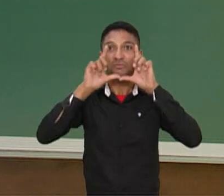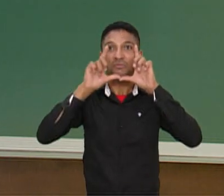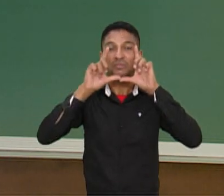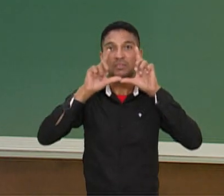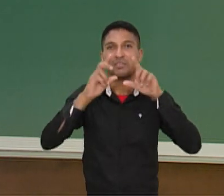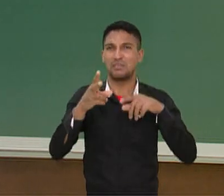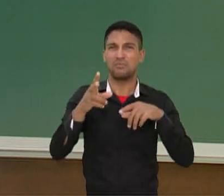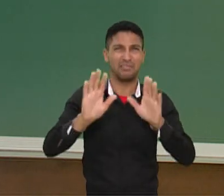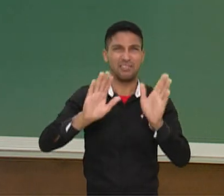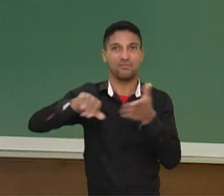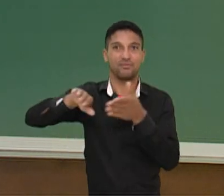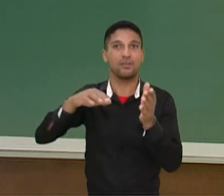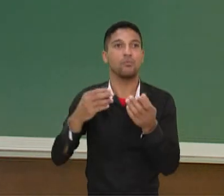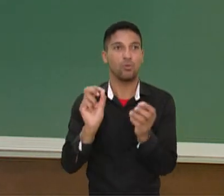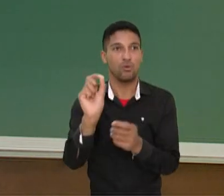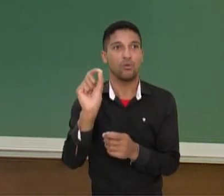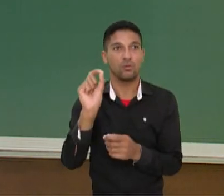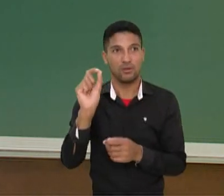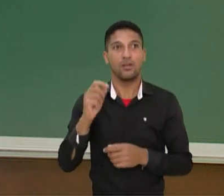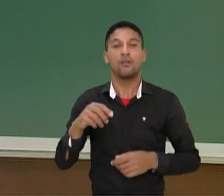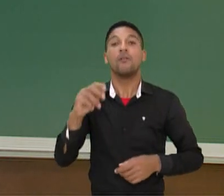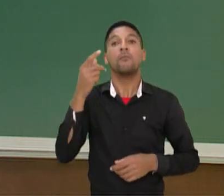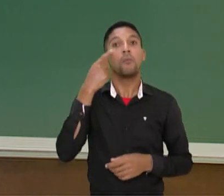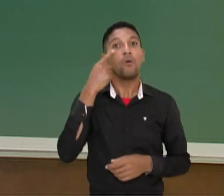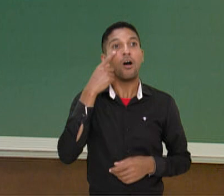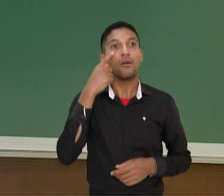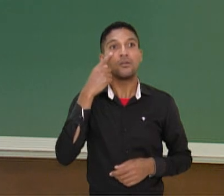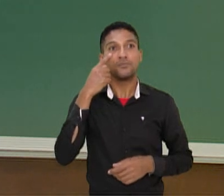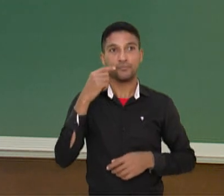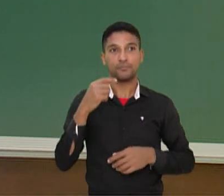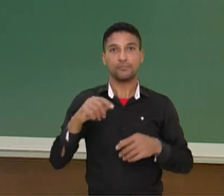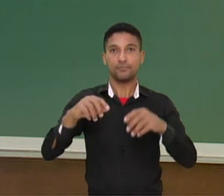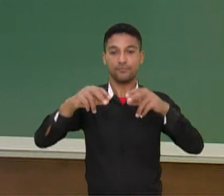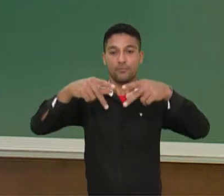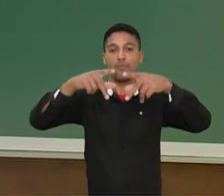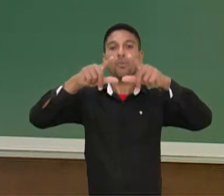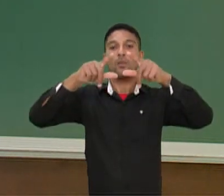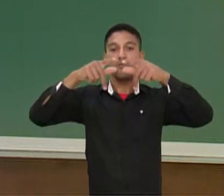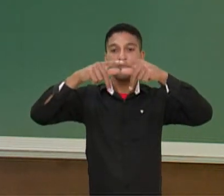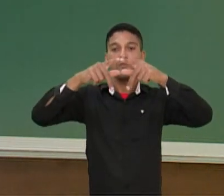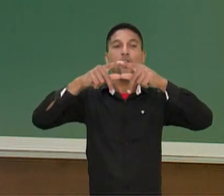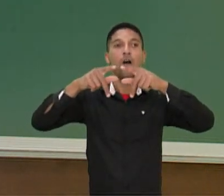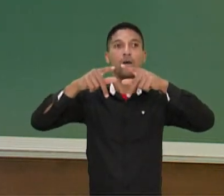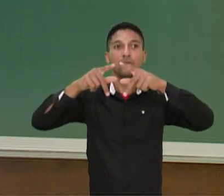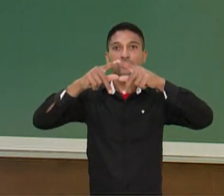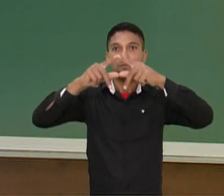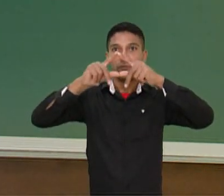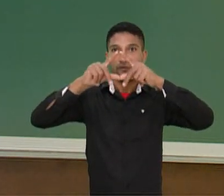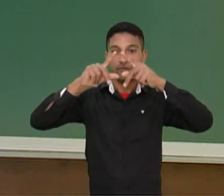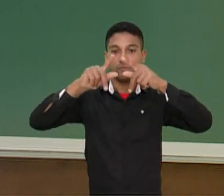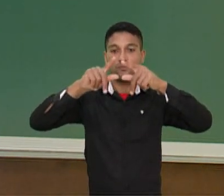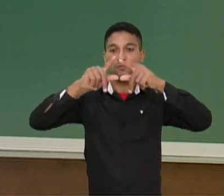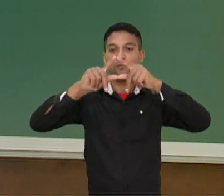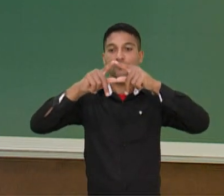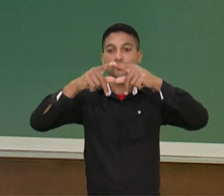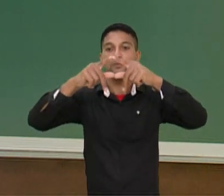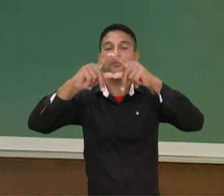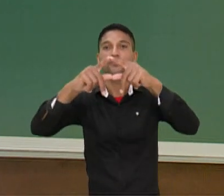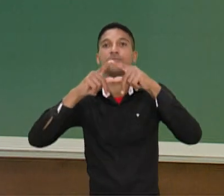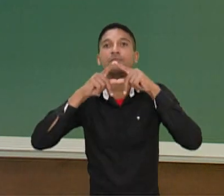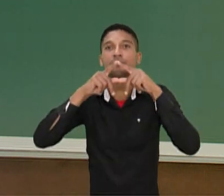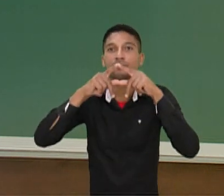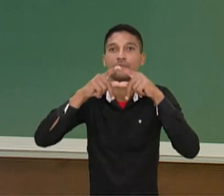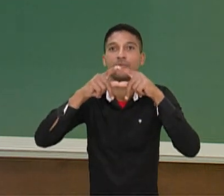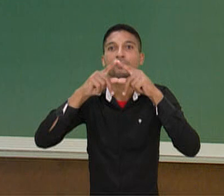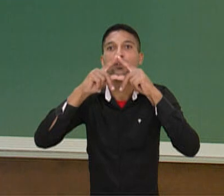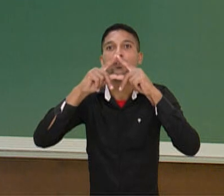lados, é o pentágono. Então, peguei esse como exemplo, tá bom? Então, ó, esse polígono, ele é convexo, certo? Ele não tem nenhuma